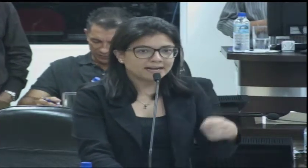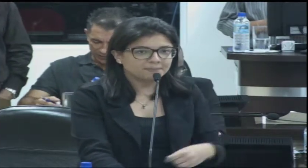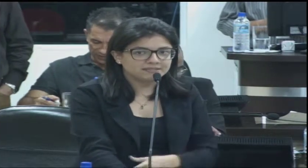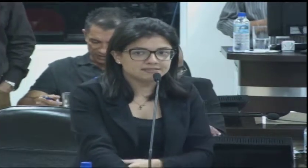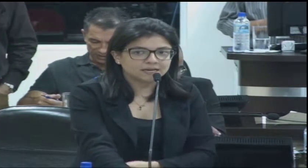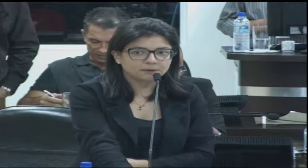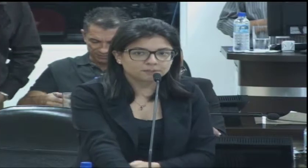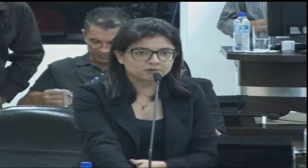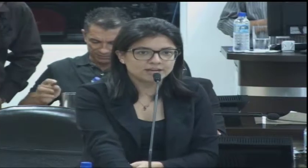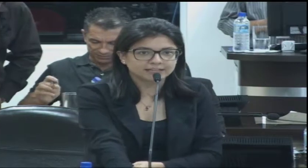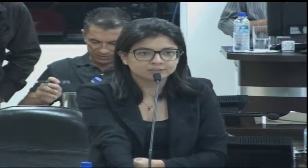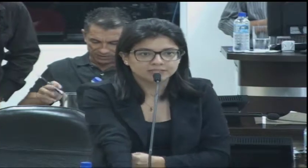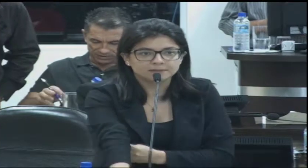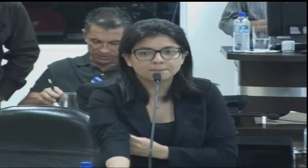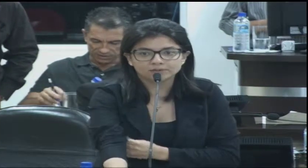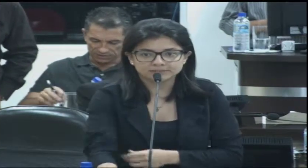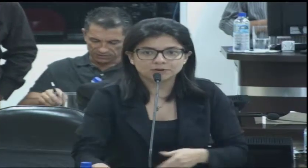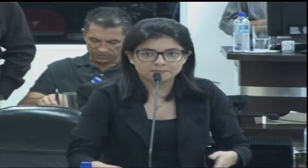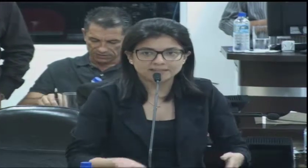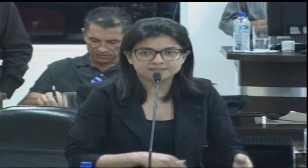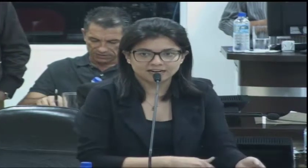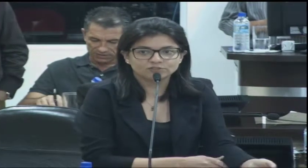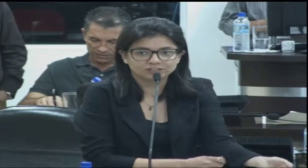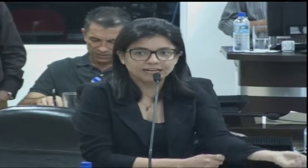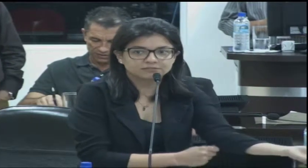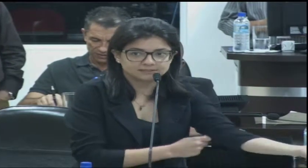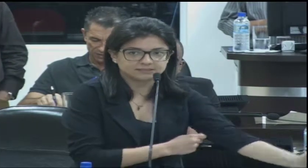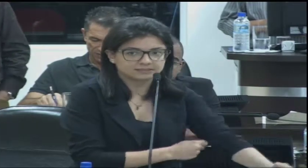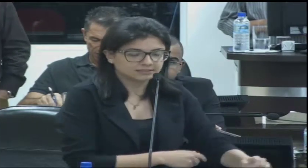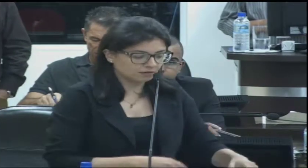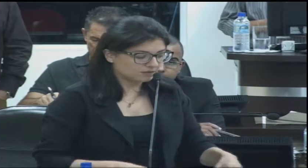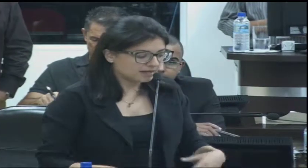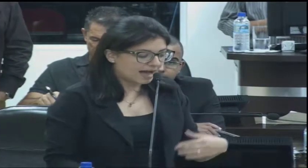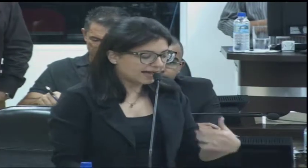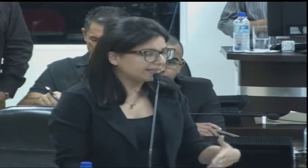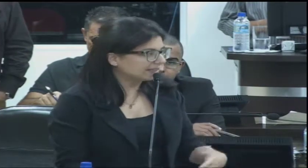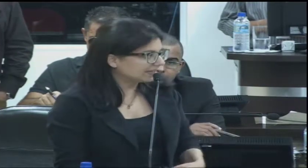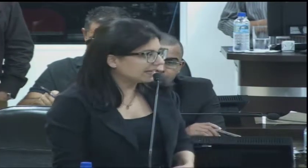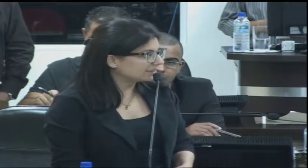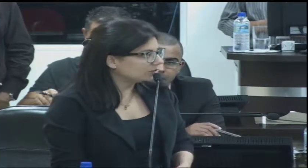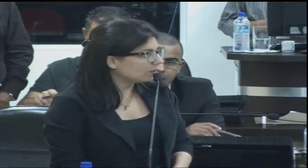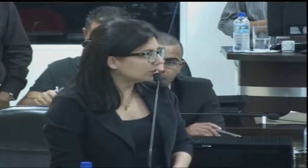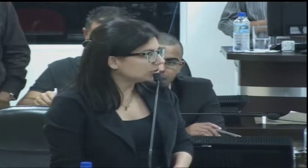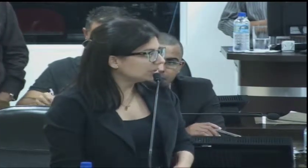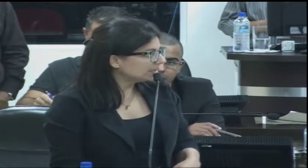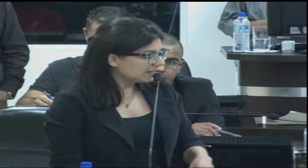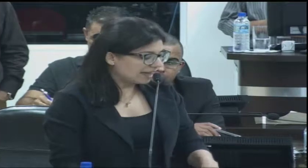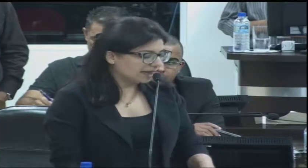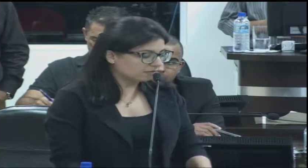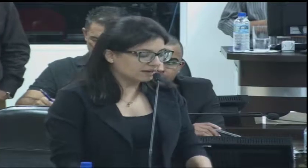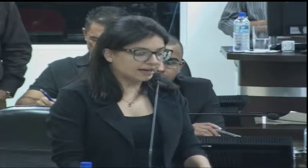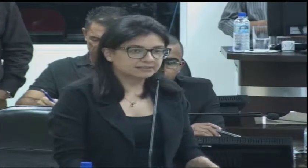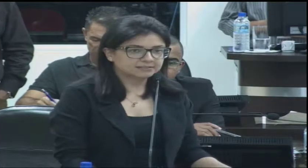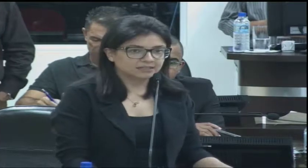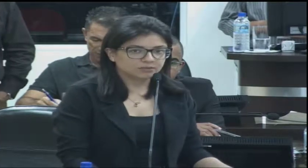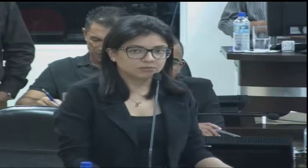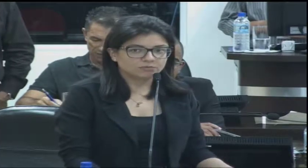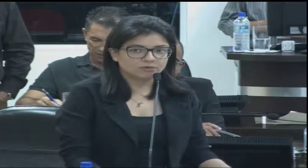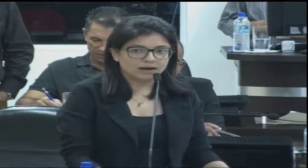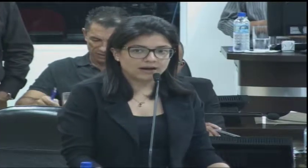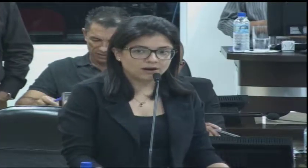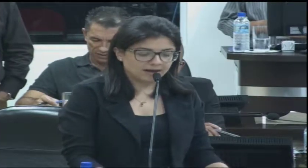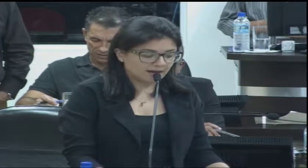também parabenizá-lo pelo projeto que posteriormente será votado nessa sessão, ainda na data de hoje, com